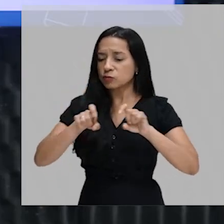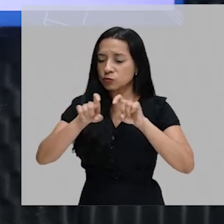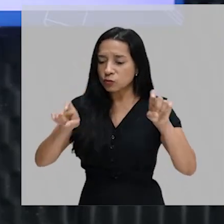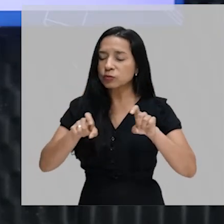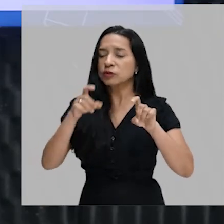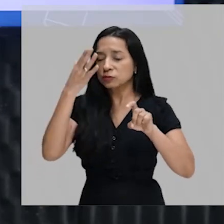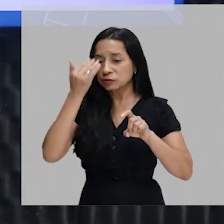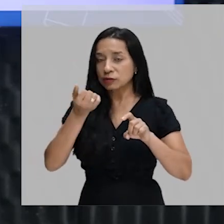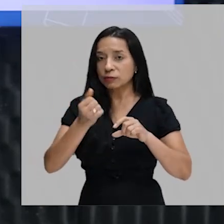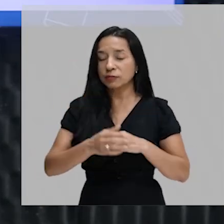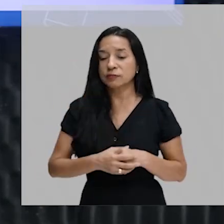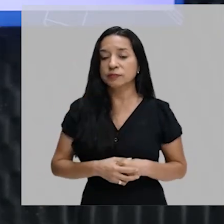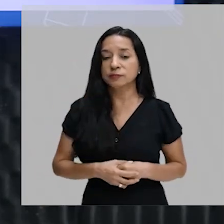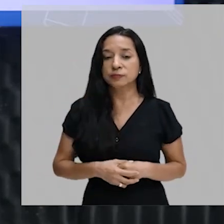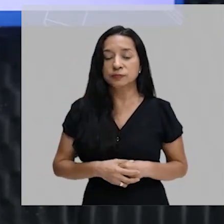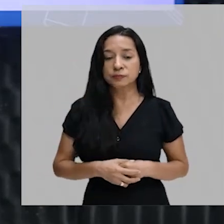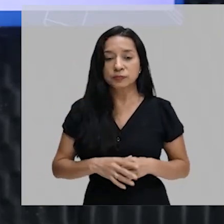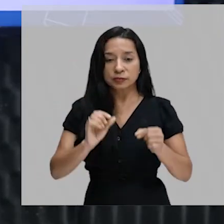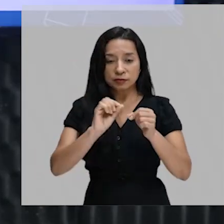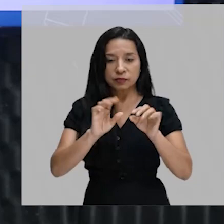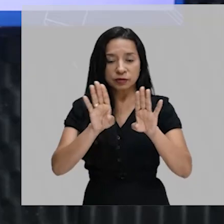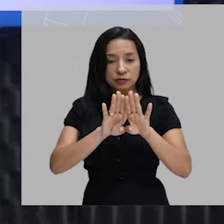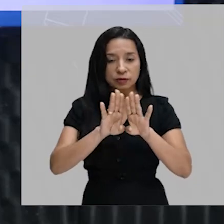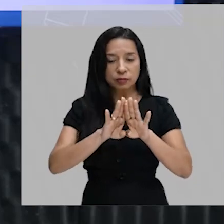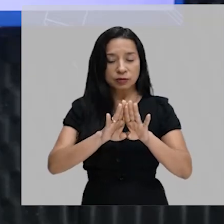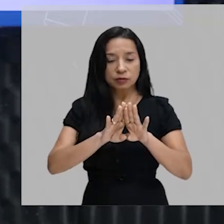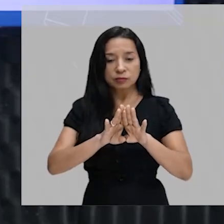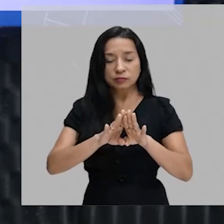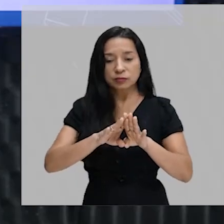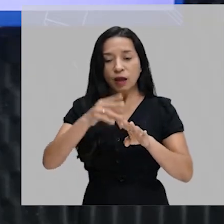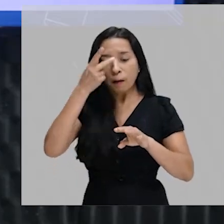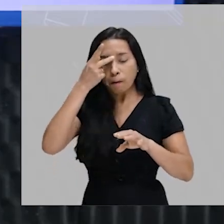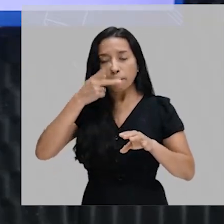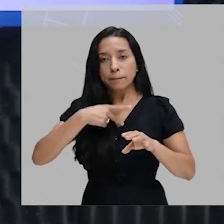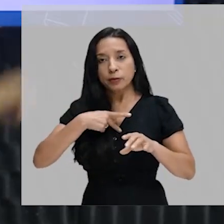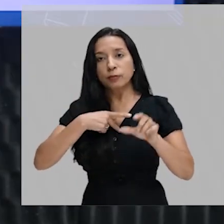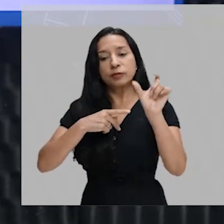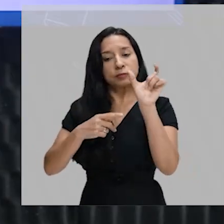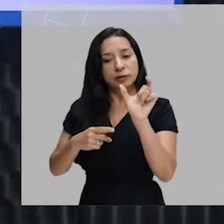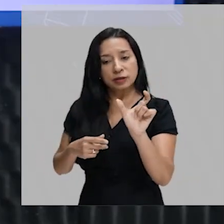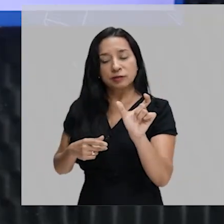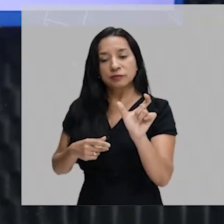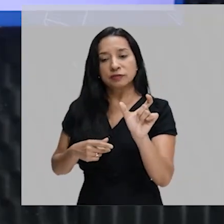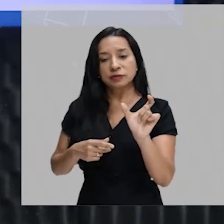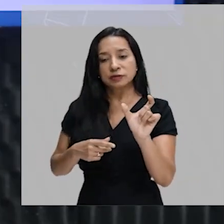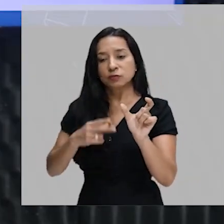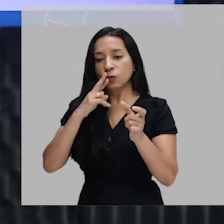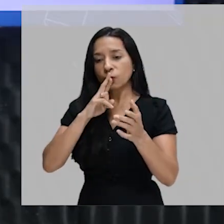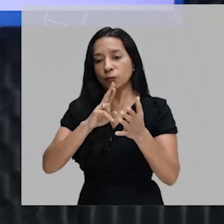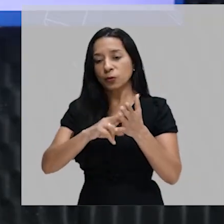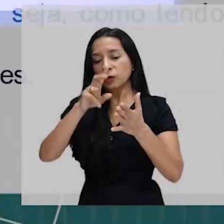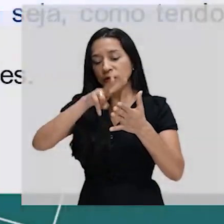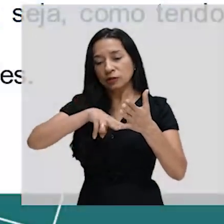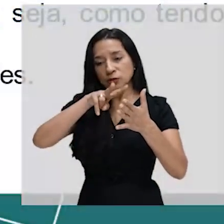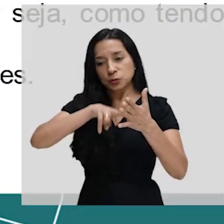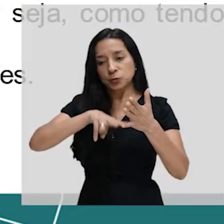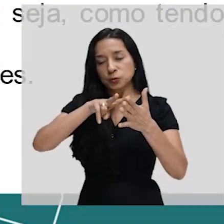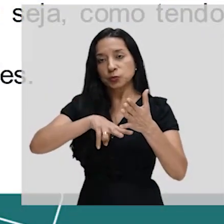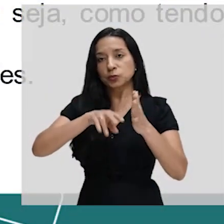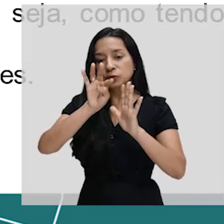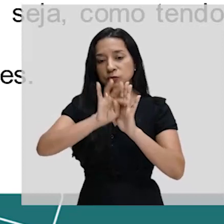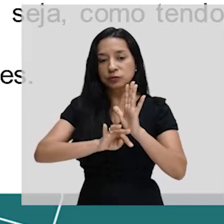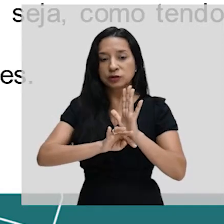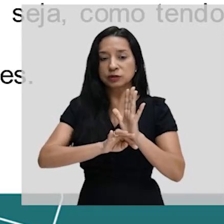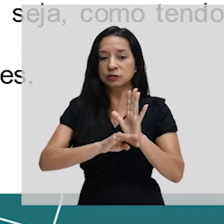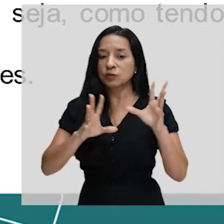resumindo. É feito também com as nossas palavras, o resultado da leitura de um texto. Aí nós temos, o resumo